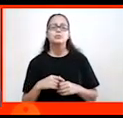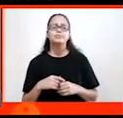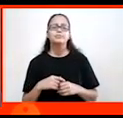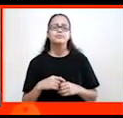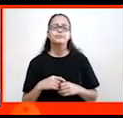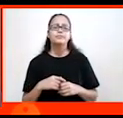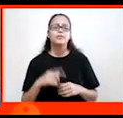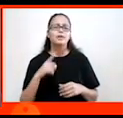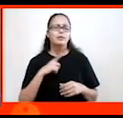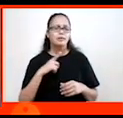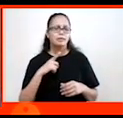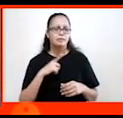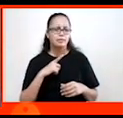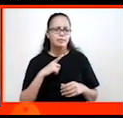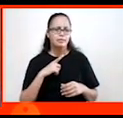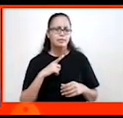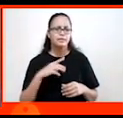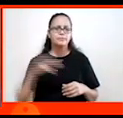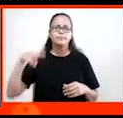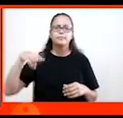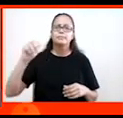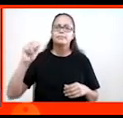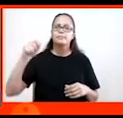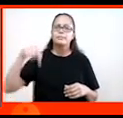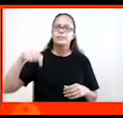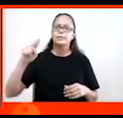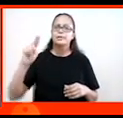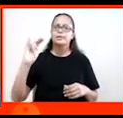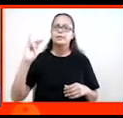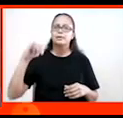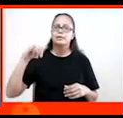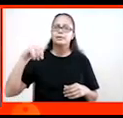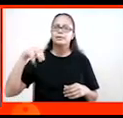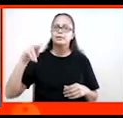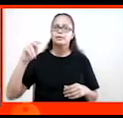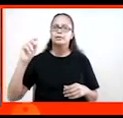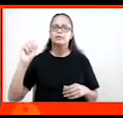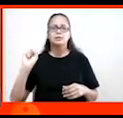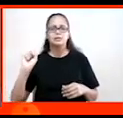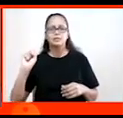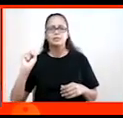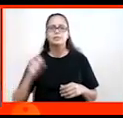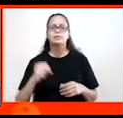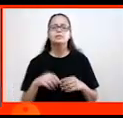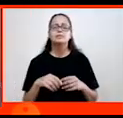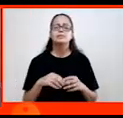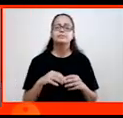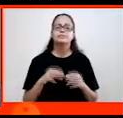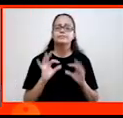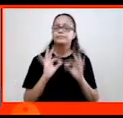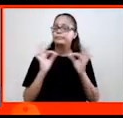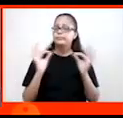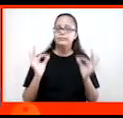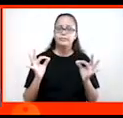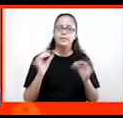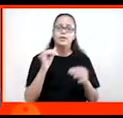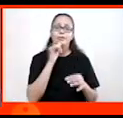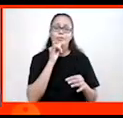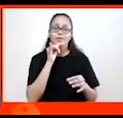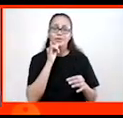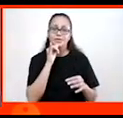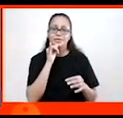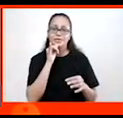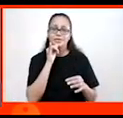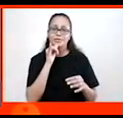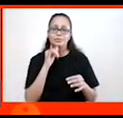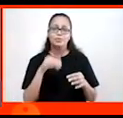mais simples acabaram sendo incorporadas também no modo de produção artesanal, como podemos citar, por exemplo, máquina de costura. A gente vê